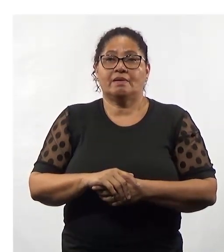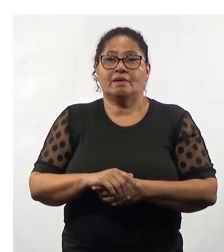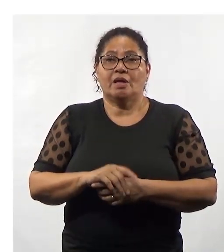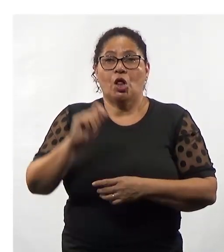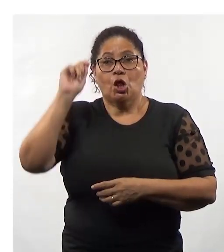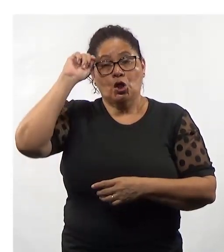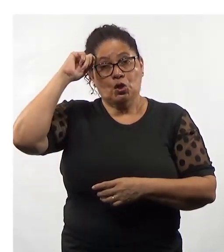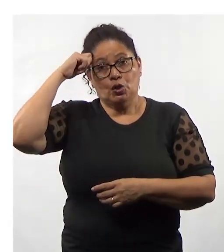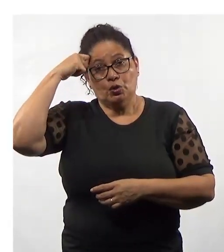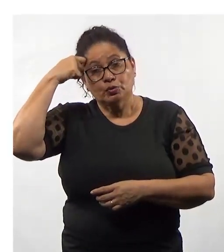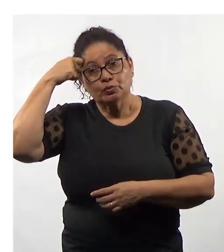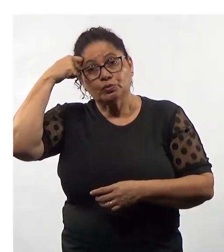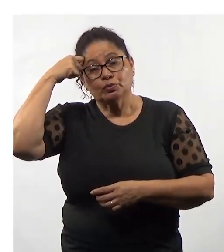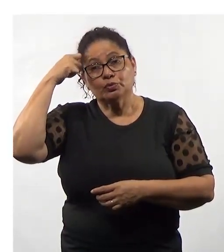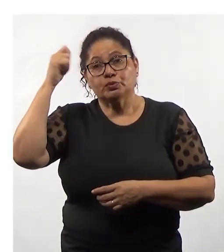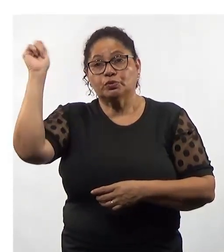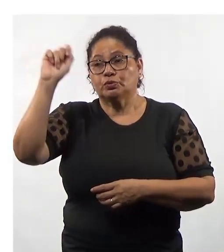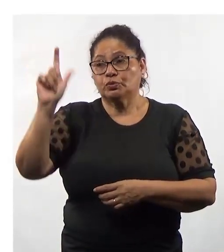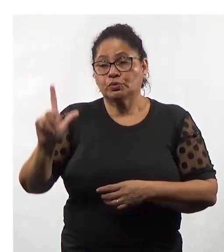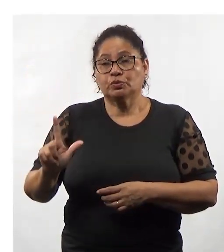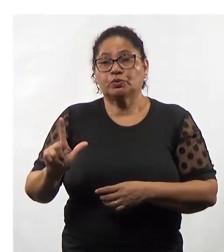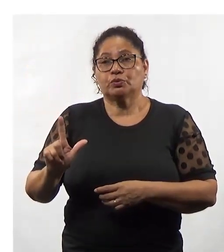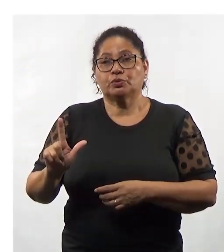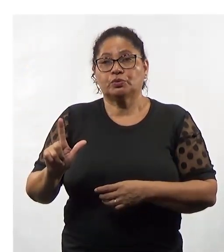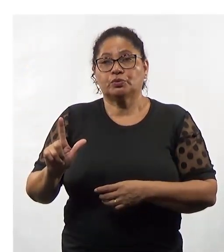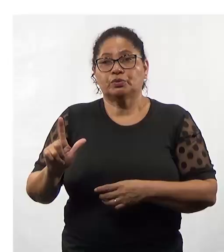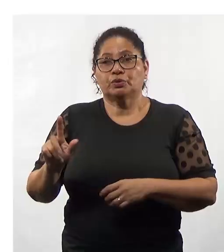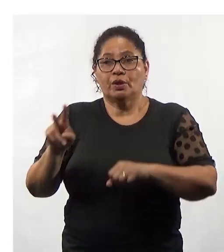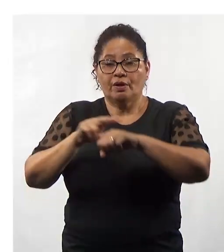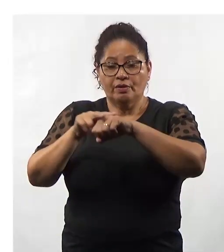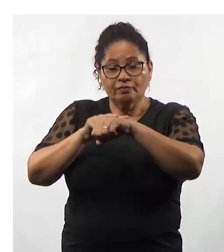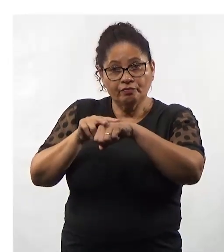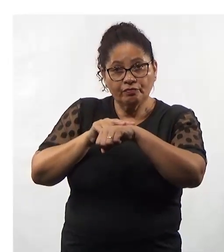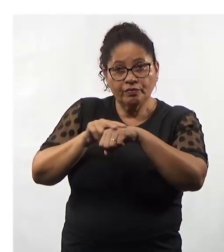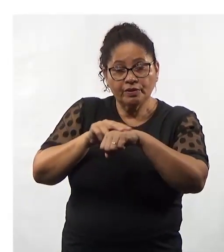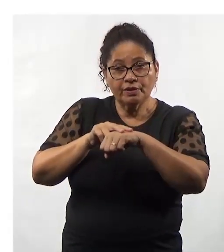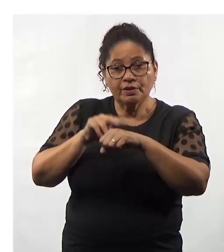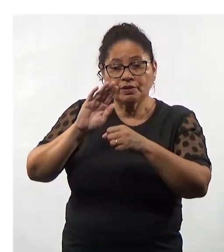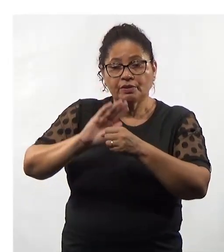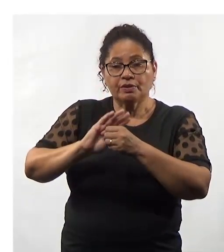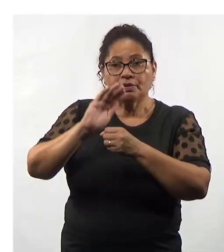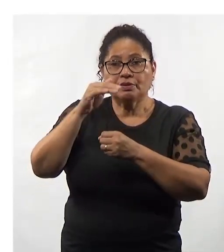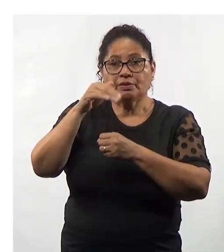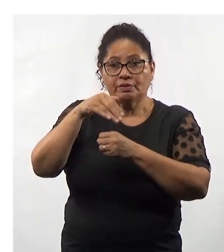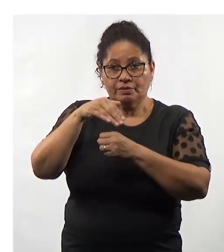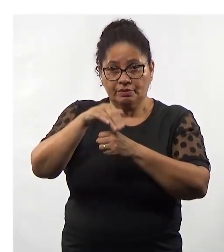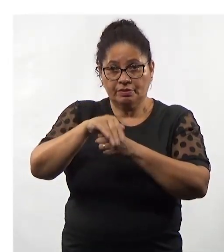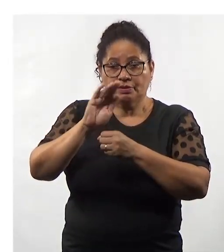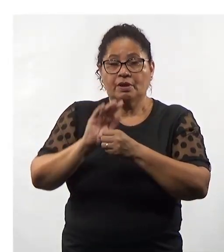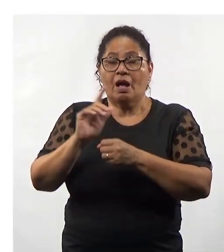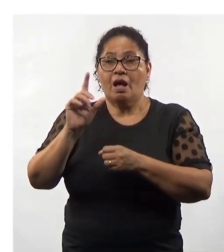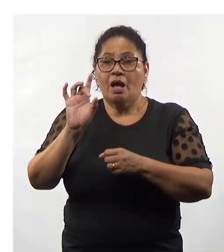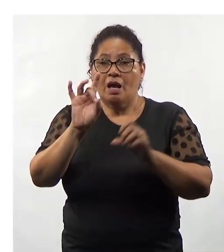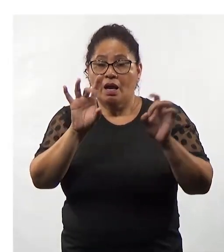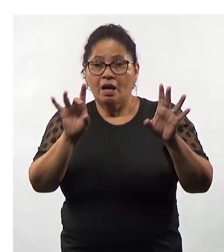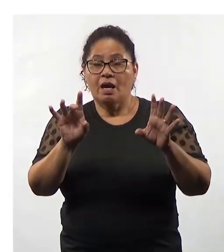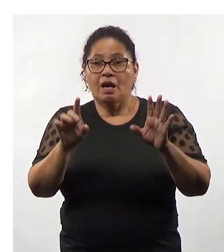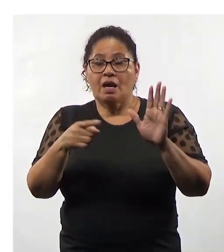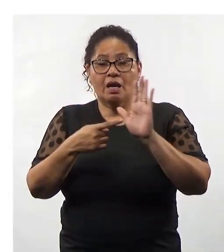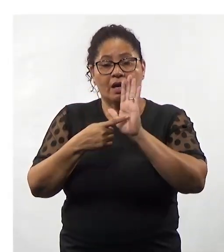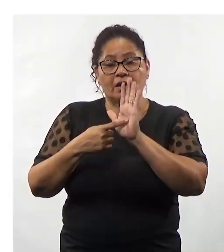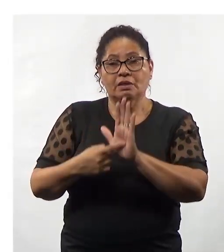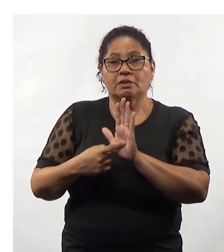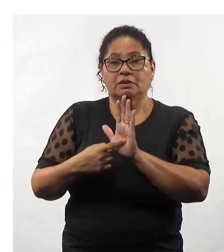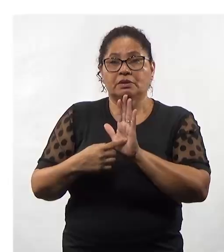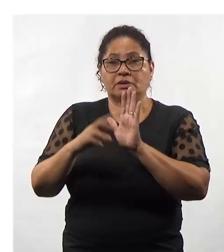da cor preta, eu tenho uma cesta da cor azul, eu tenho uma cesta da cor verde. Então, cada cesta dessa aqui